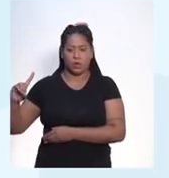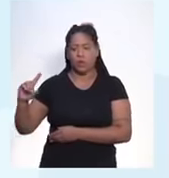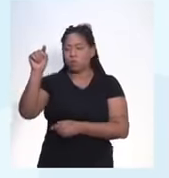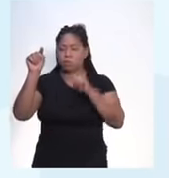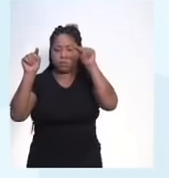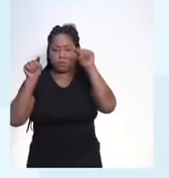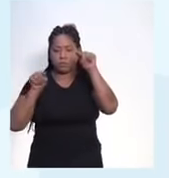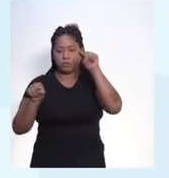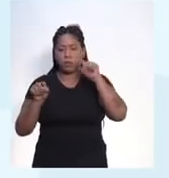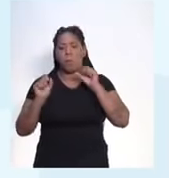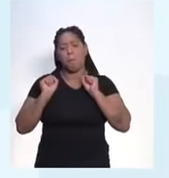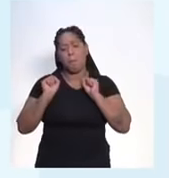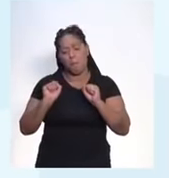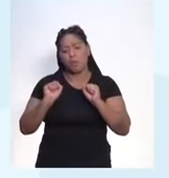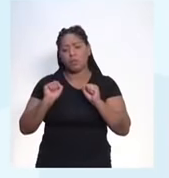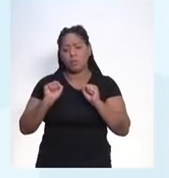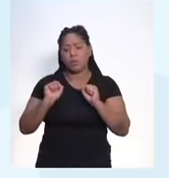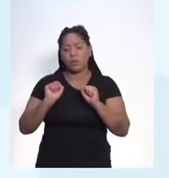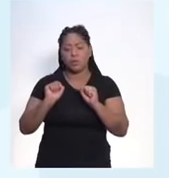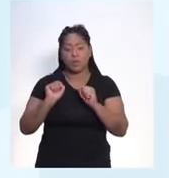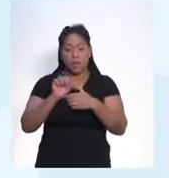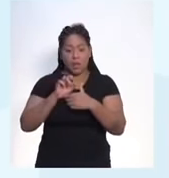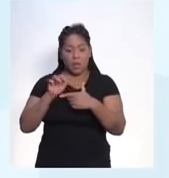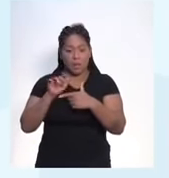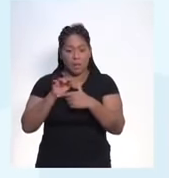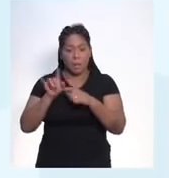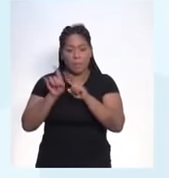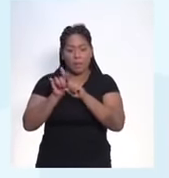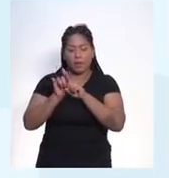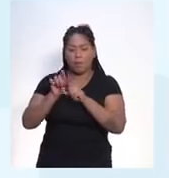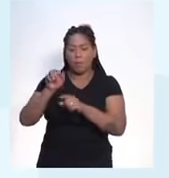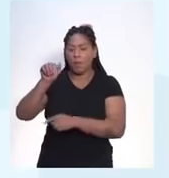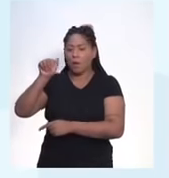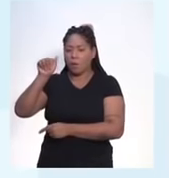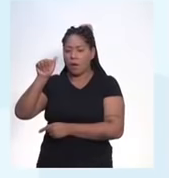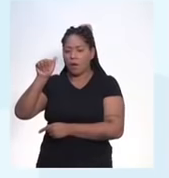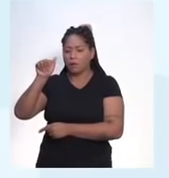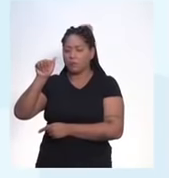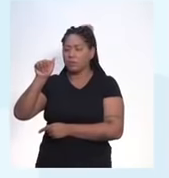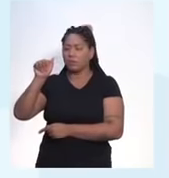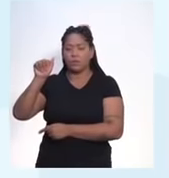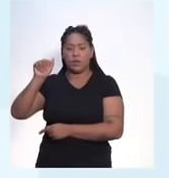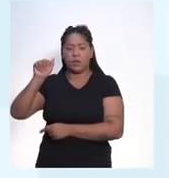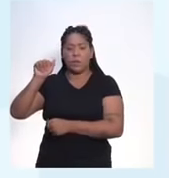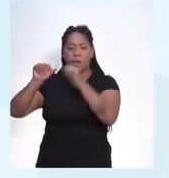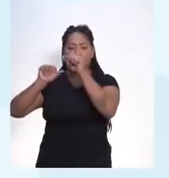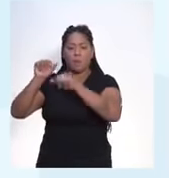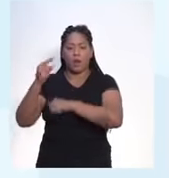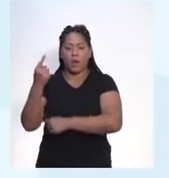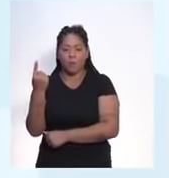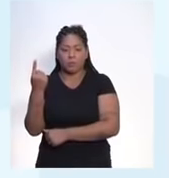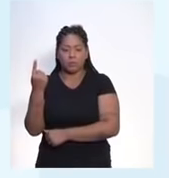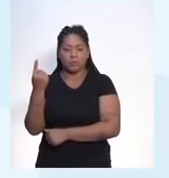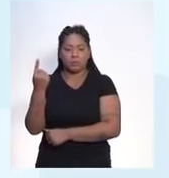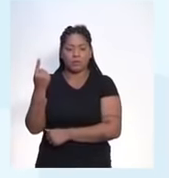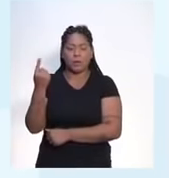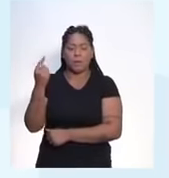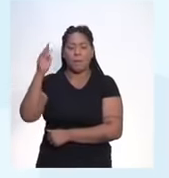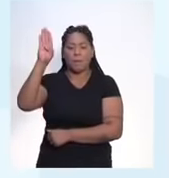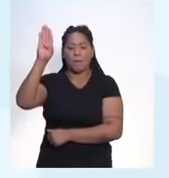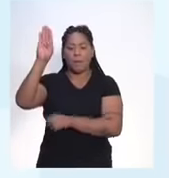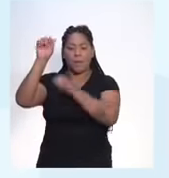Você poderia colocar outra letra né então meu aqui eu viro a um meu bebê aqui virou